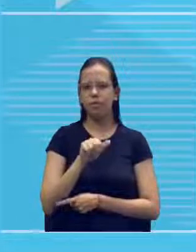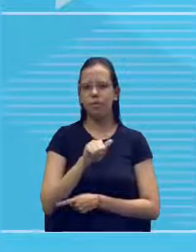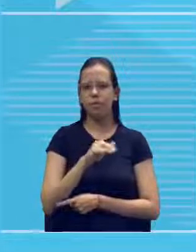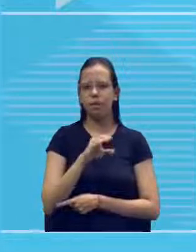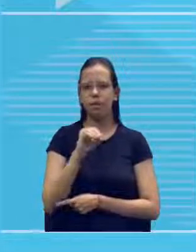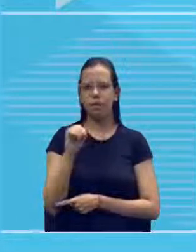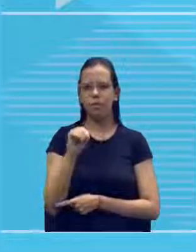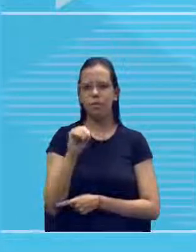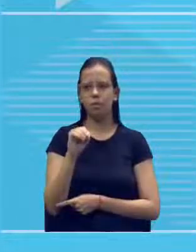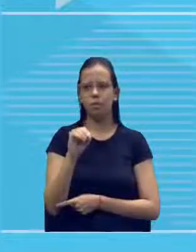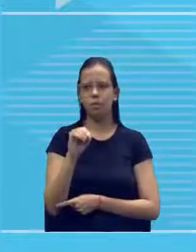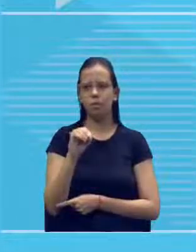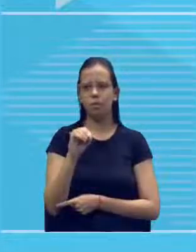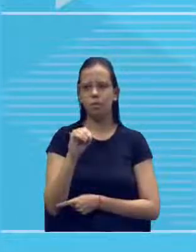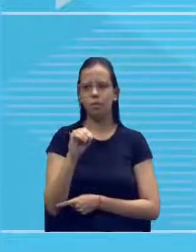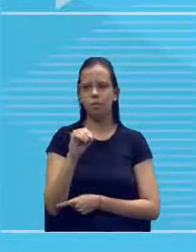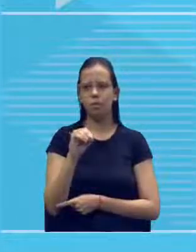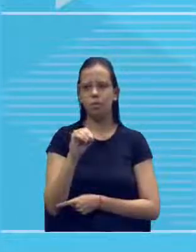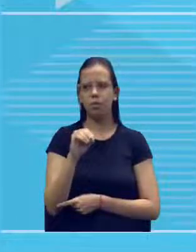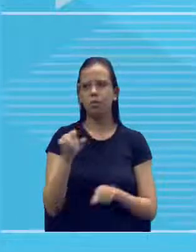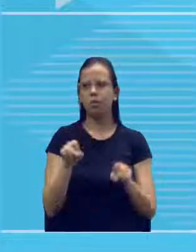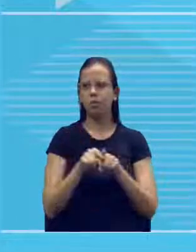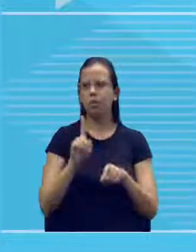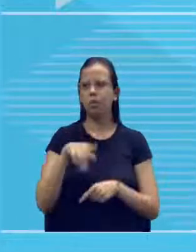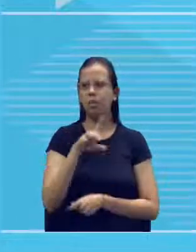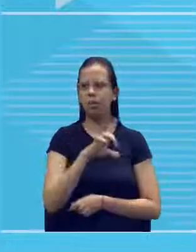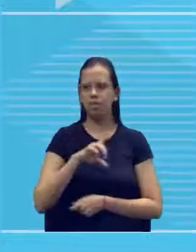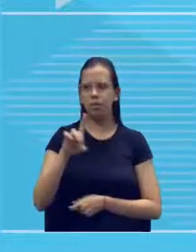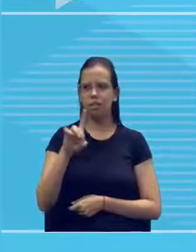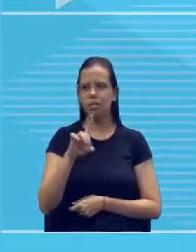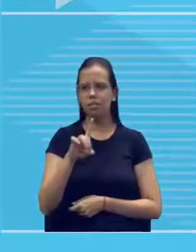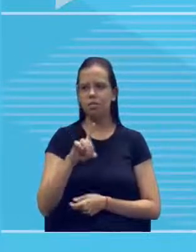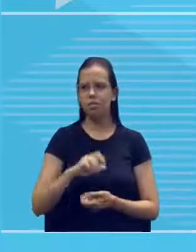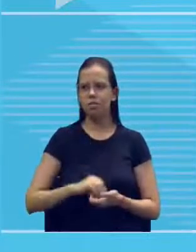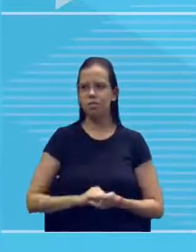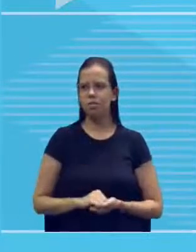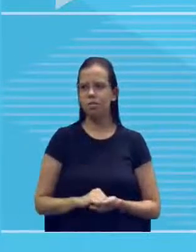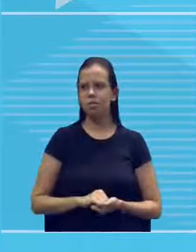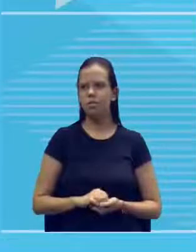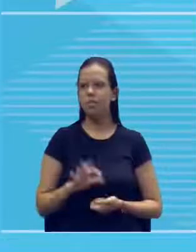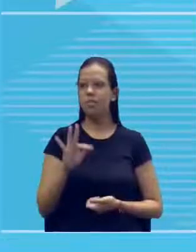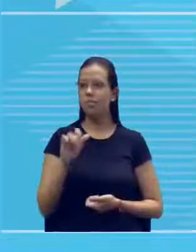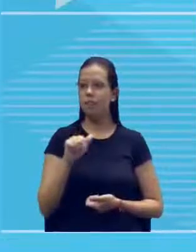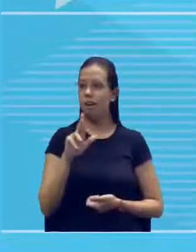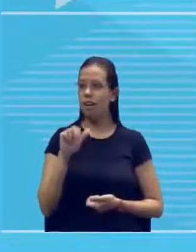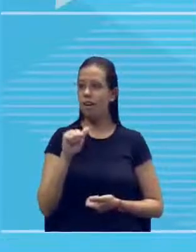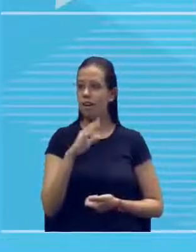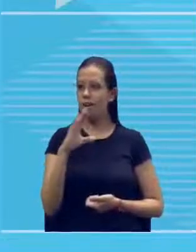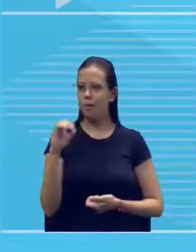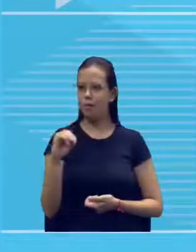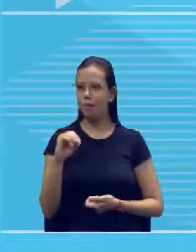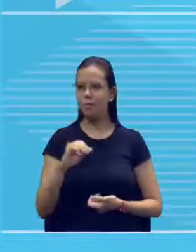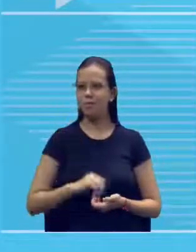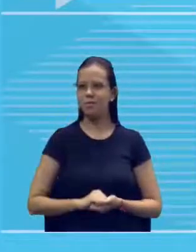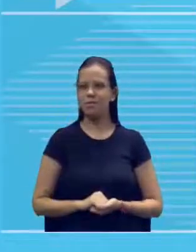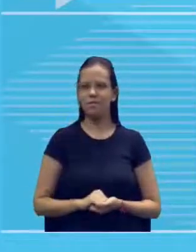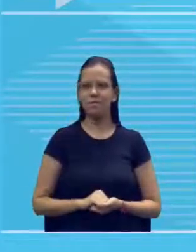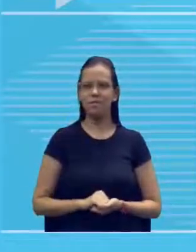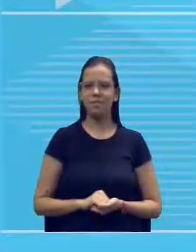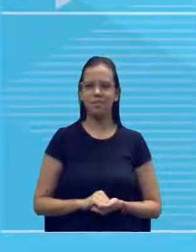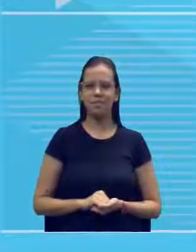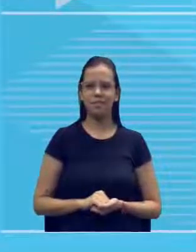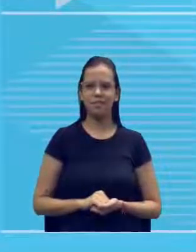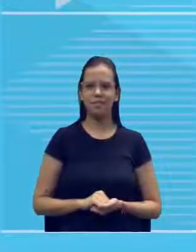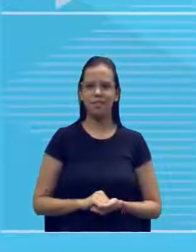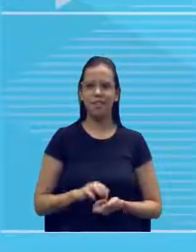eles também eram considerados como deuses, né? E aí, visto em qualquer lugar do mundo,